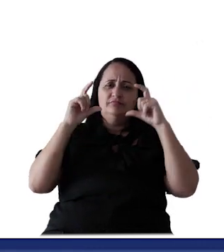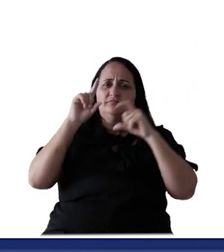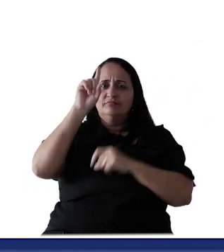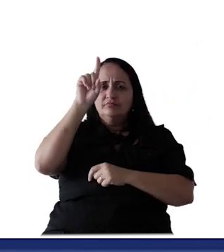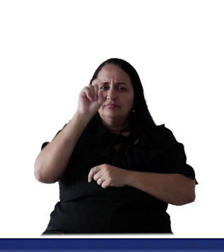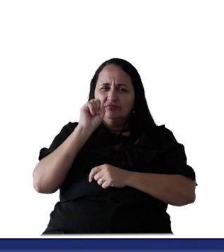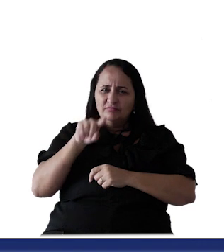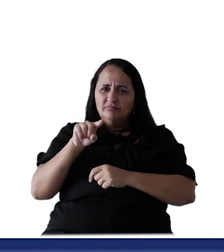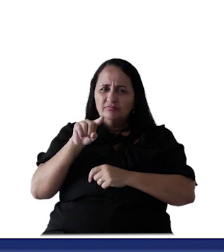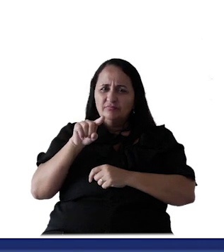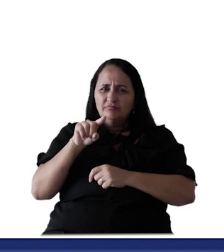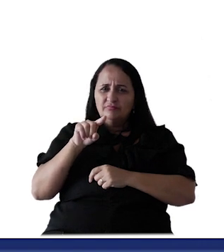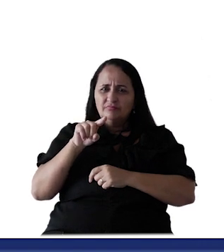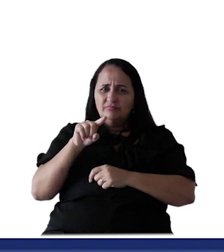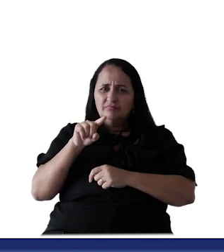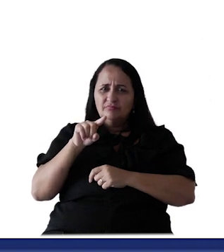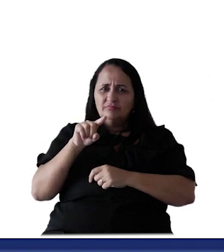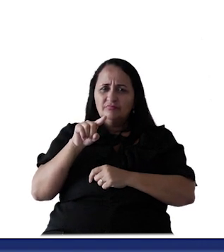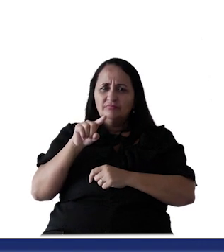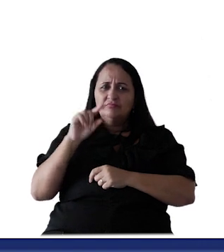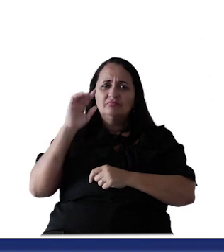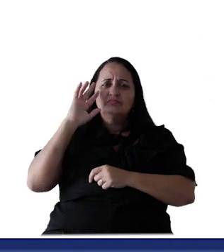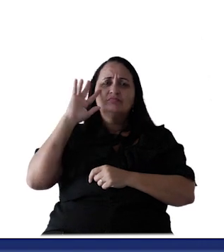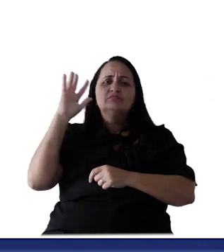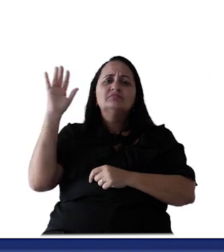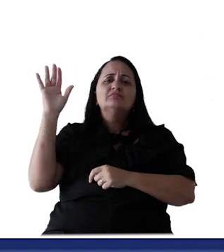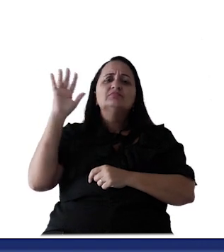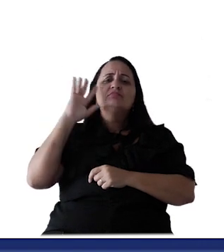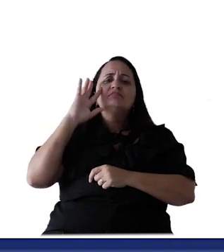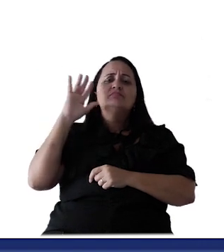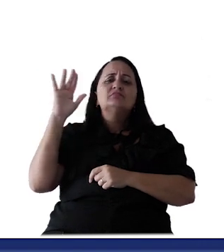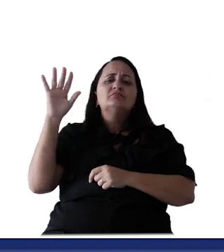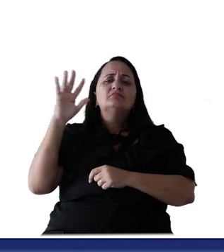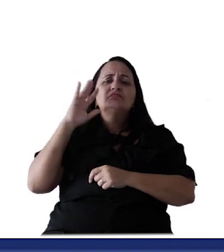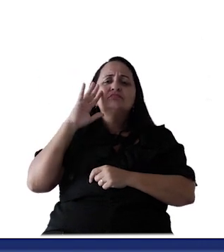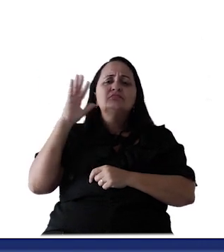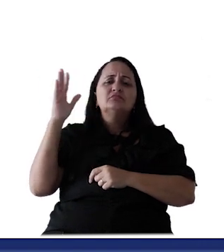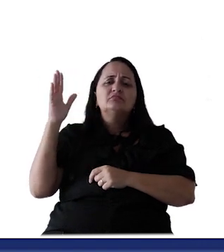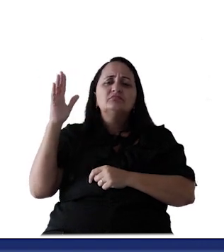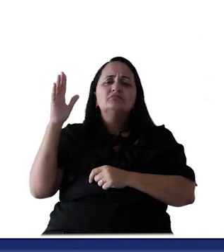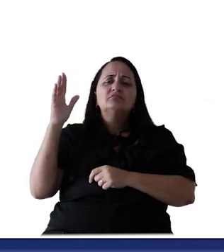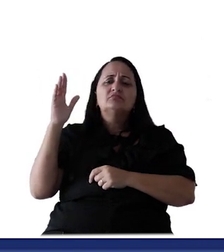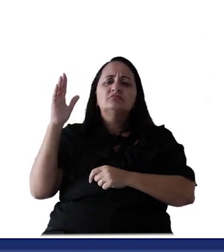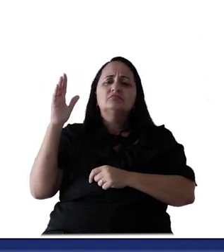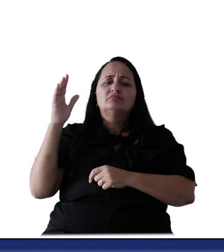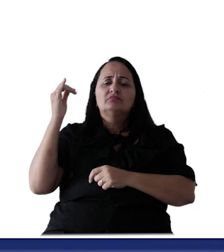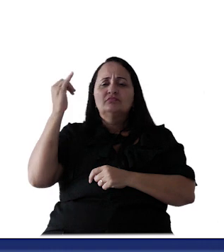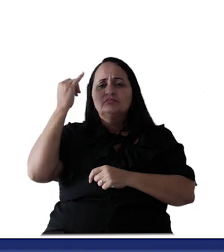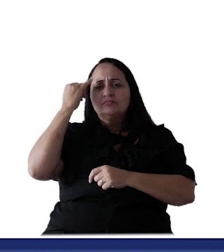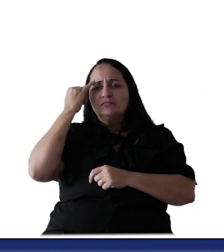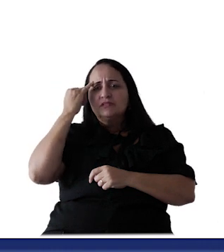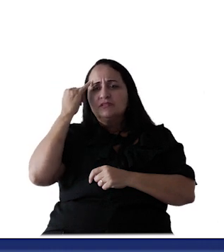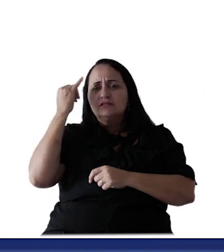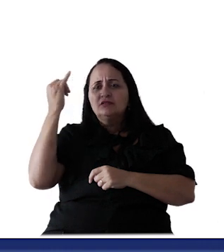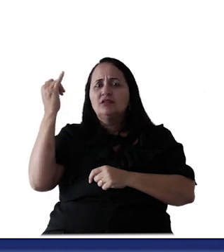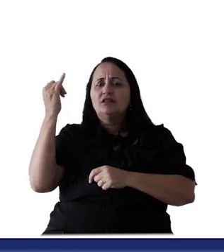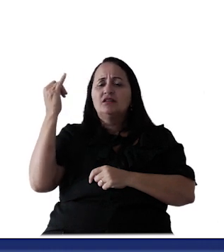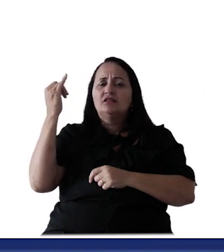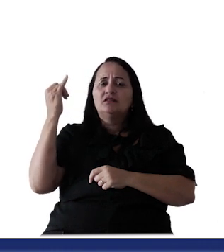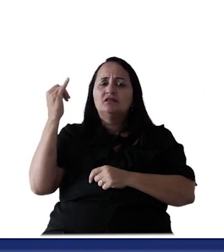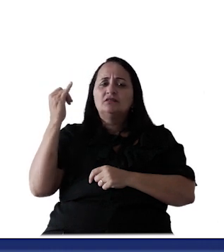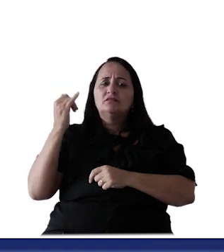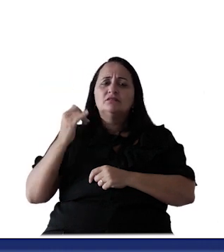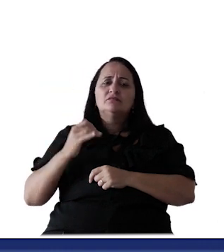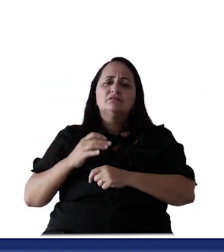que representa iluminação de pensamento, iluminação das ideias. E no terceiro quadrinho, a gente